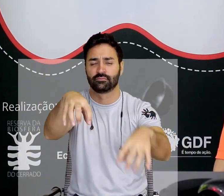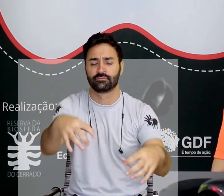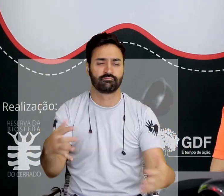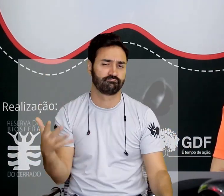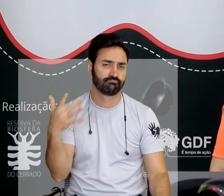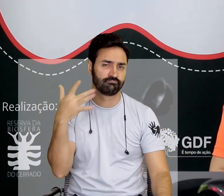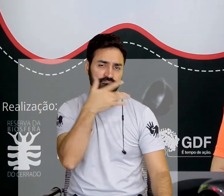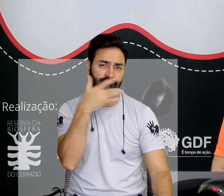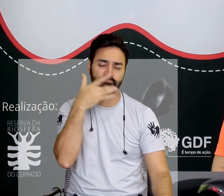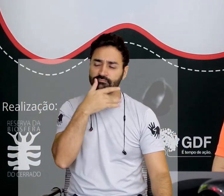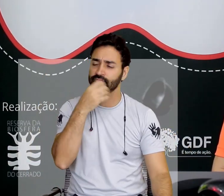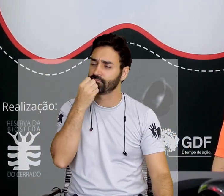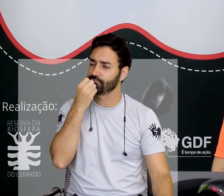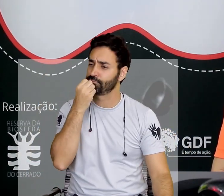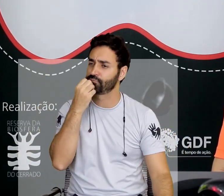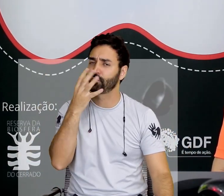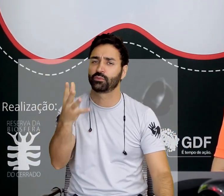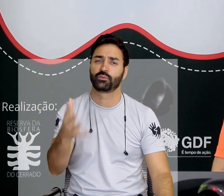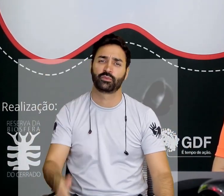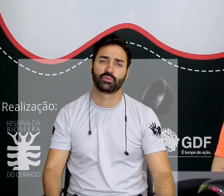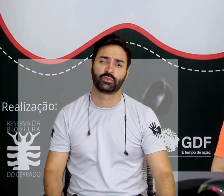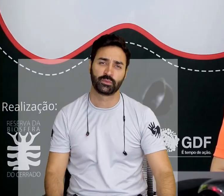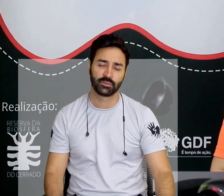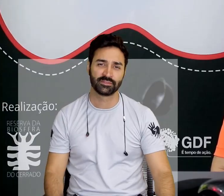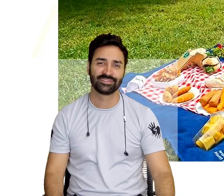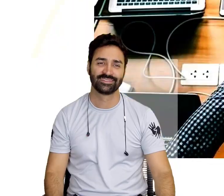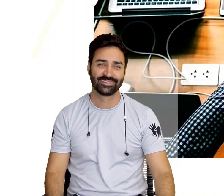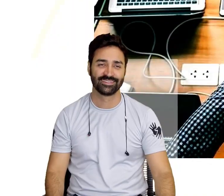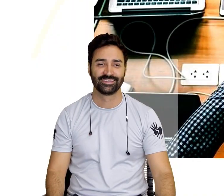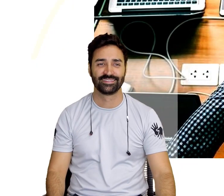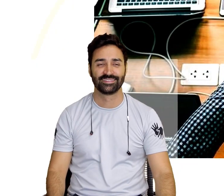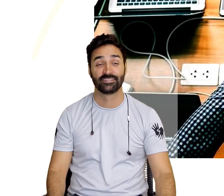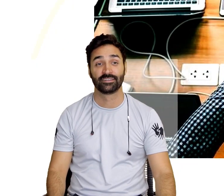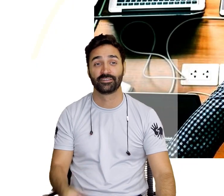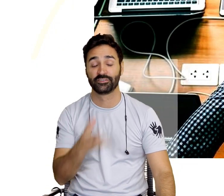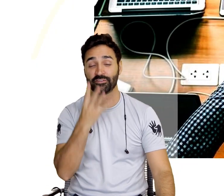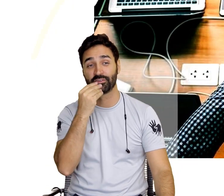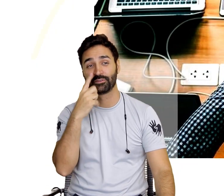é? Vamos lá. Próxima imagem.